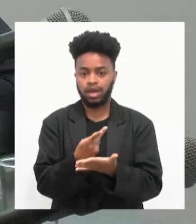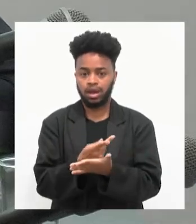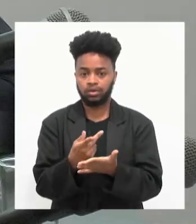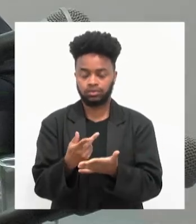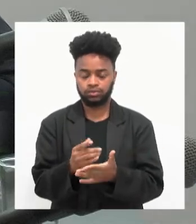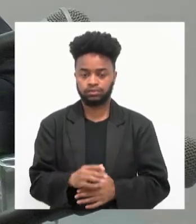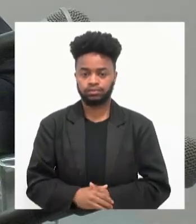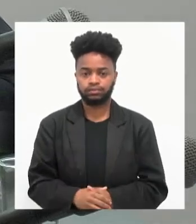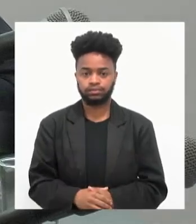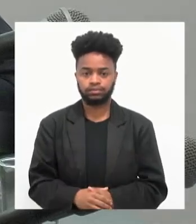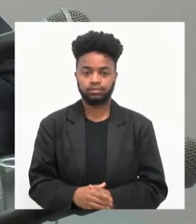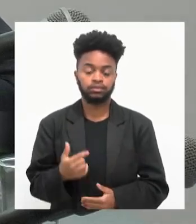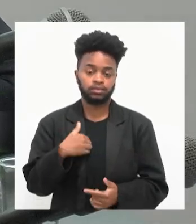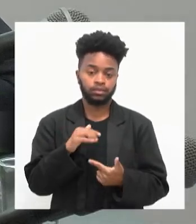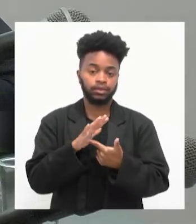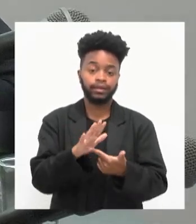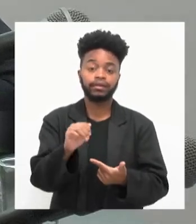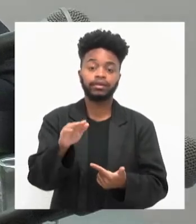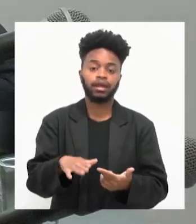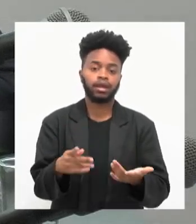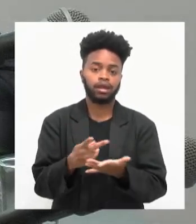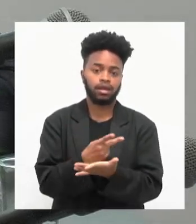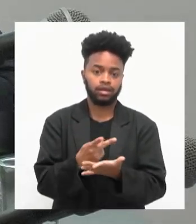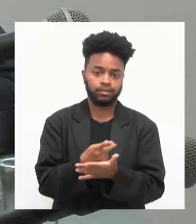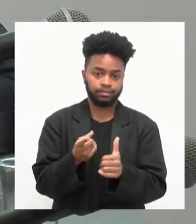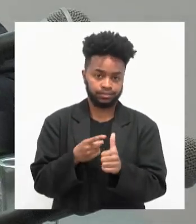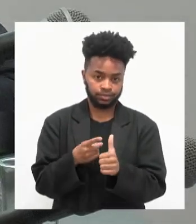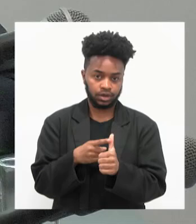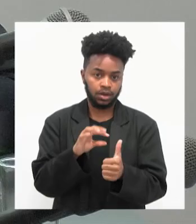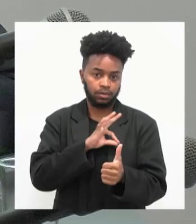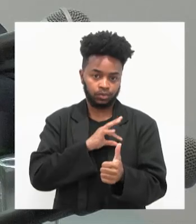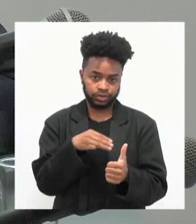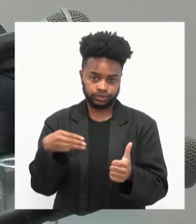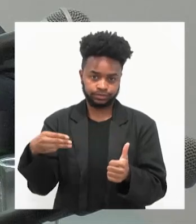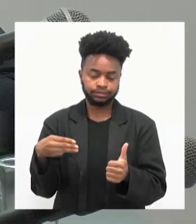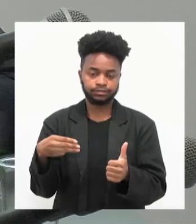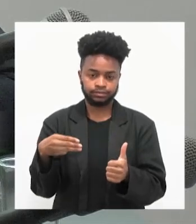os errados da história, de forma muito clara e objetiva. Primeiro, a Polícia Militar.